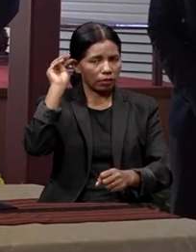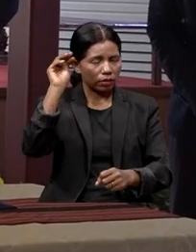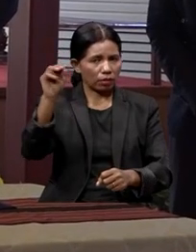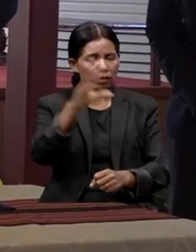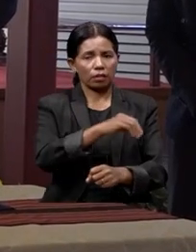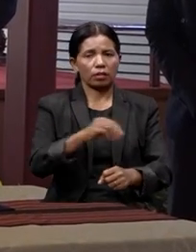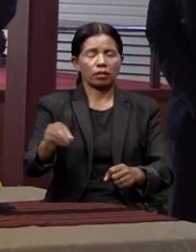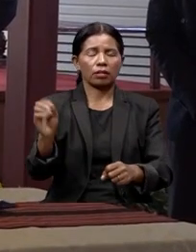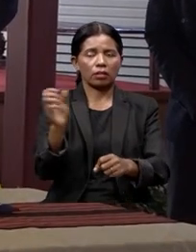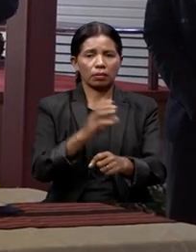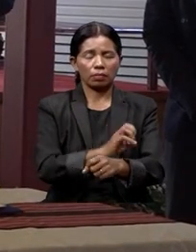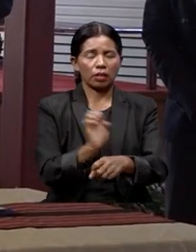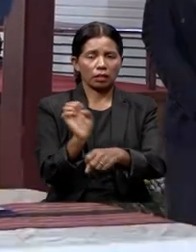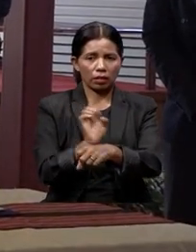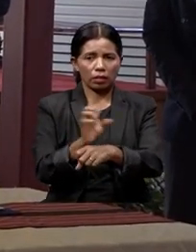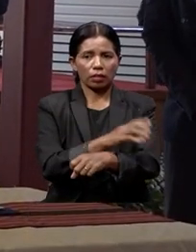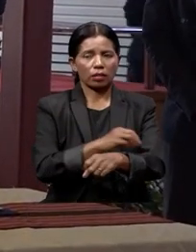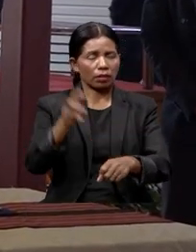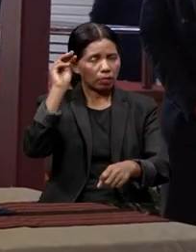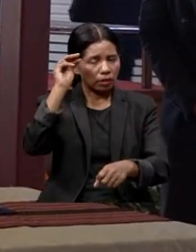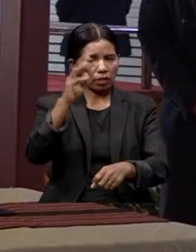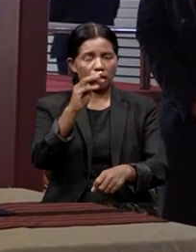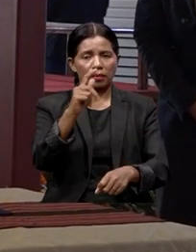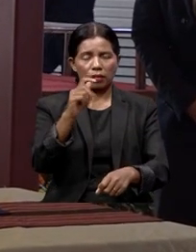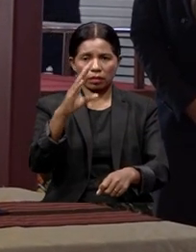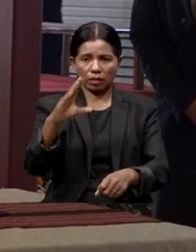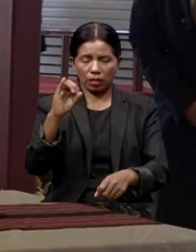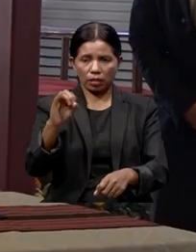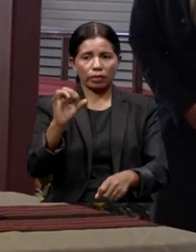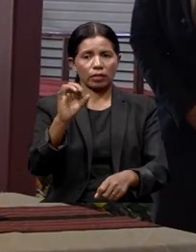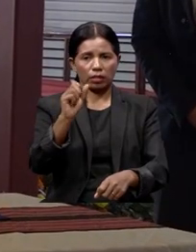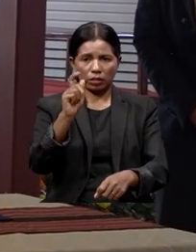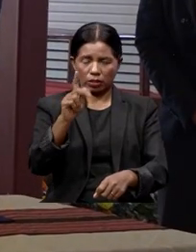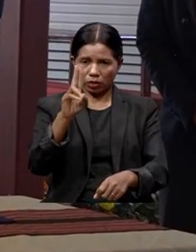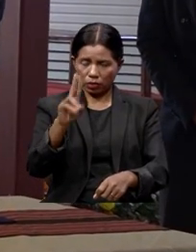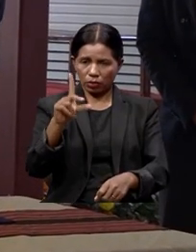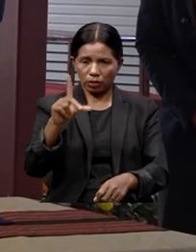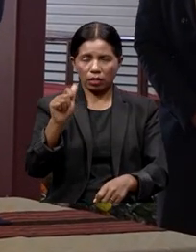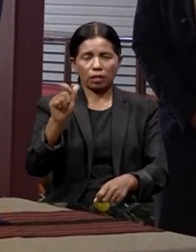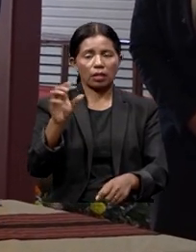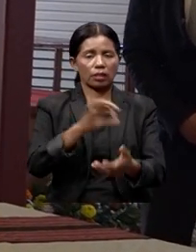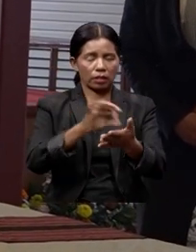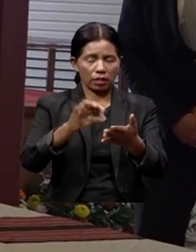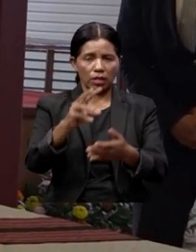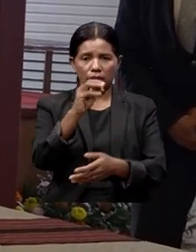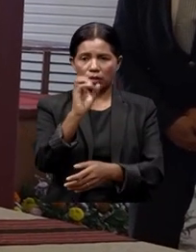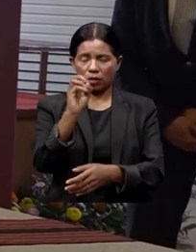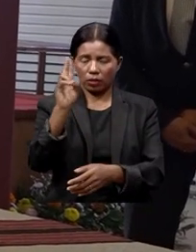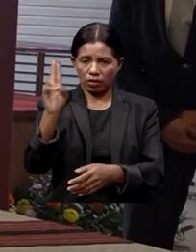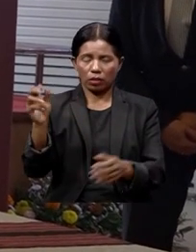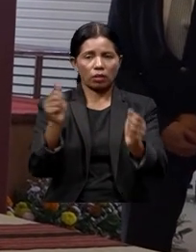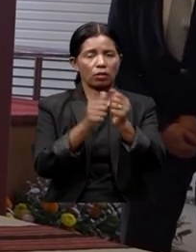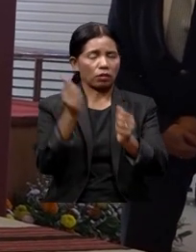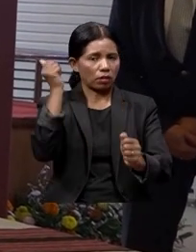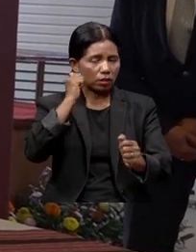ministro coordenador assunto econômico, ministro turismo no ambiente, Francisco Calvo Adelai, assina nota entendimento ho